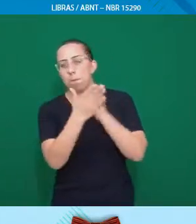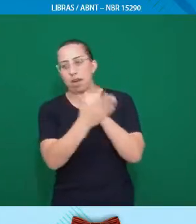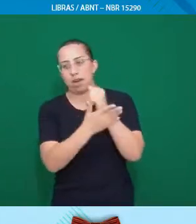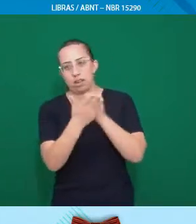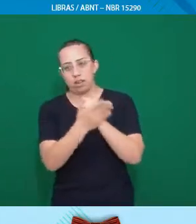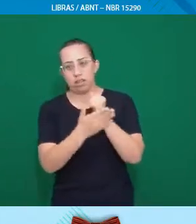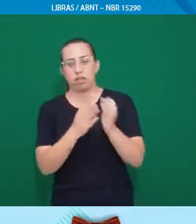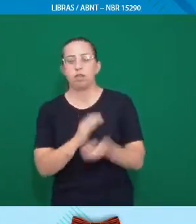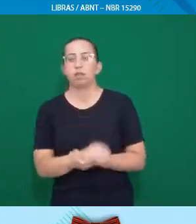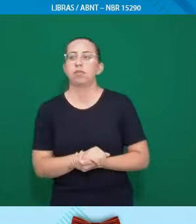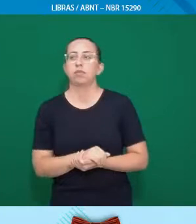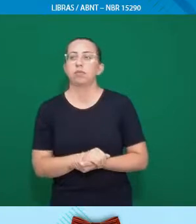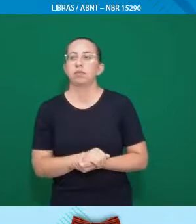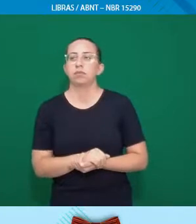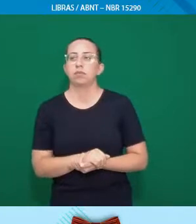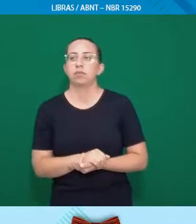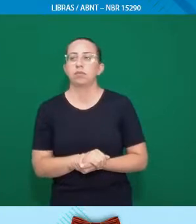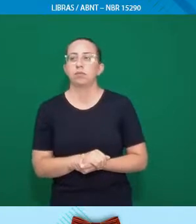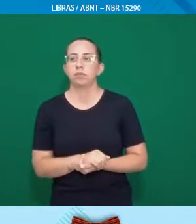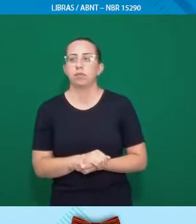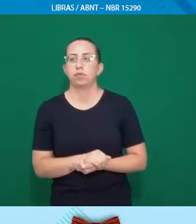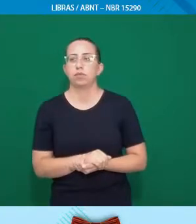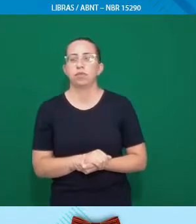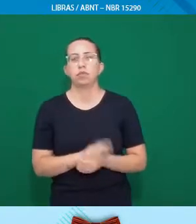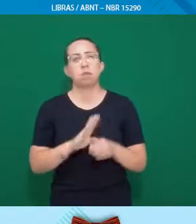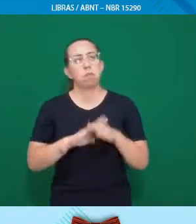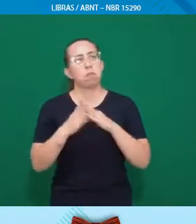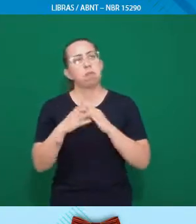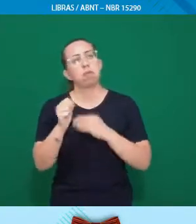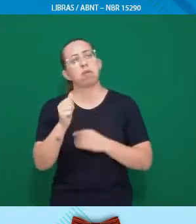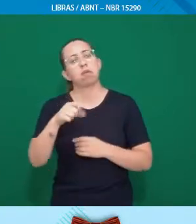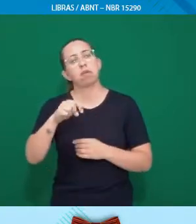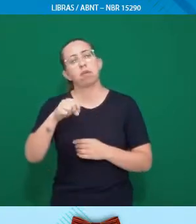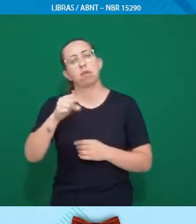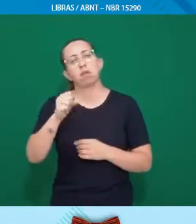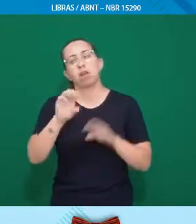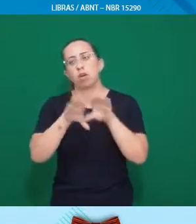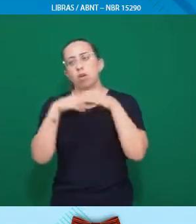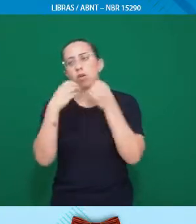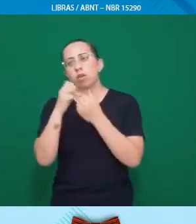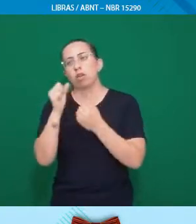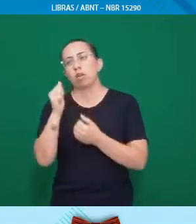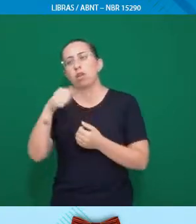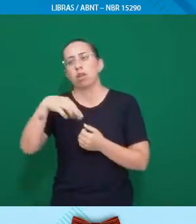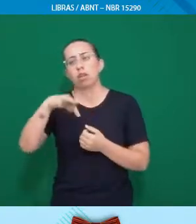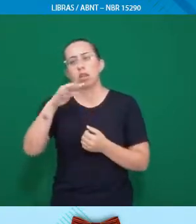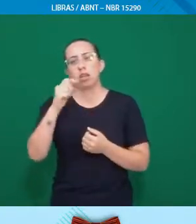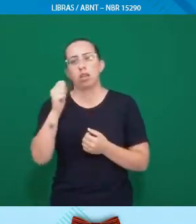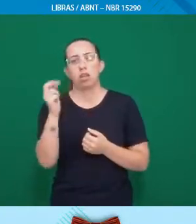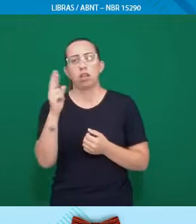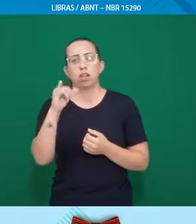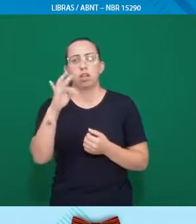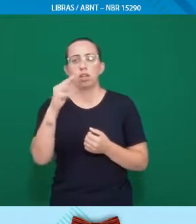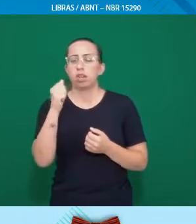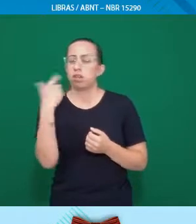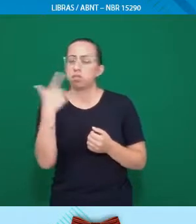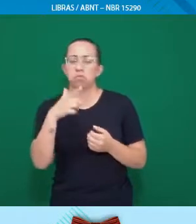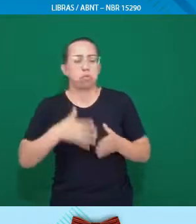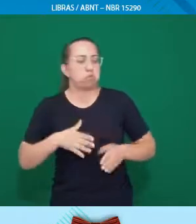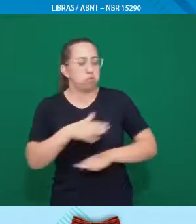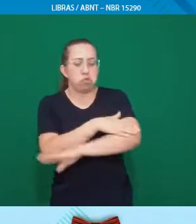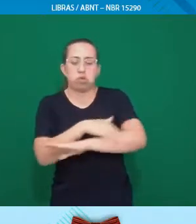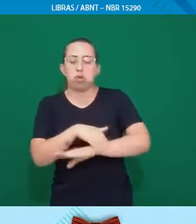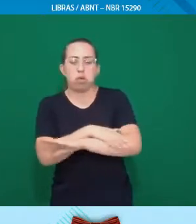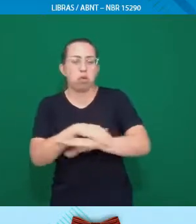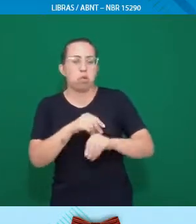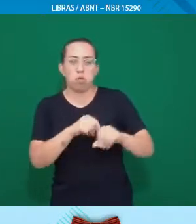e quando pegou Cirino em Santa Rita são pessoa sentir-se essa não tivesse não tinha estrada não